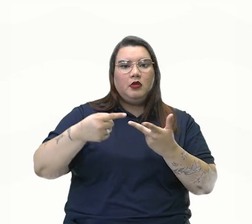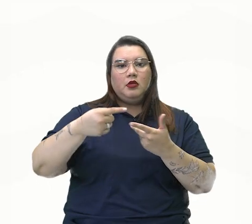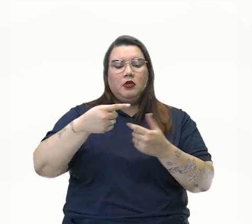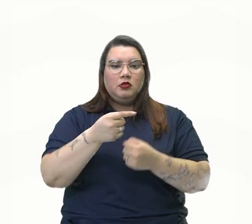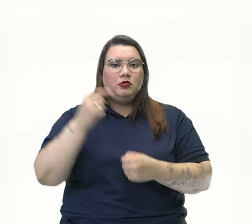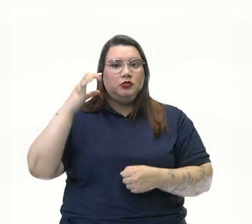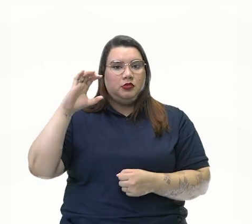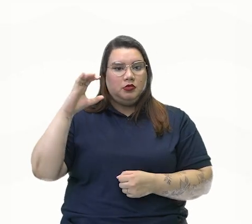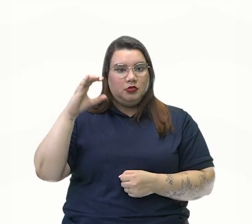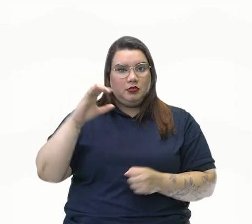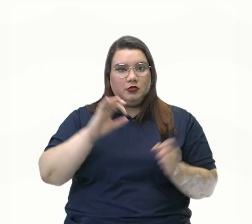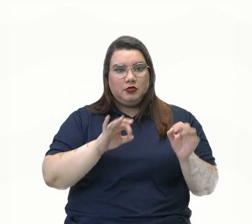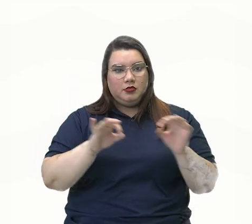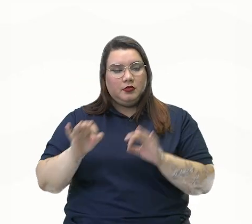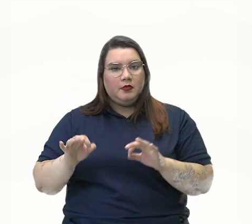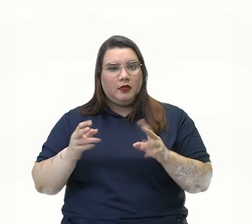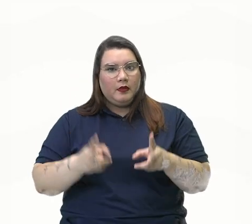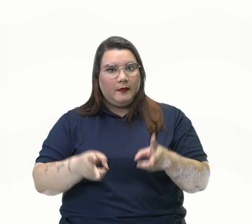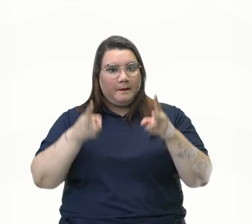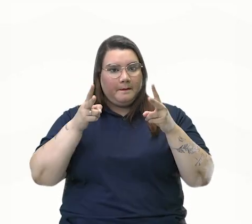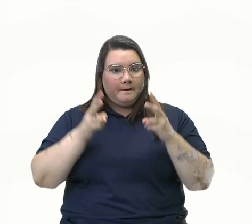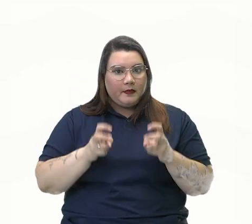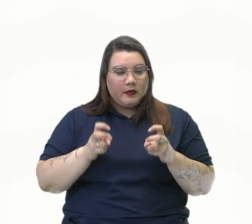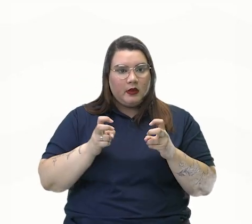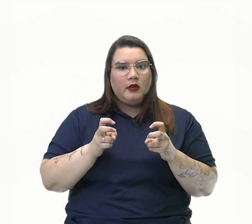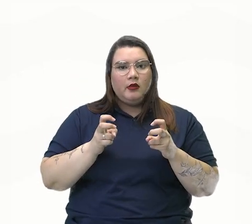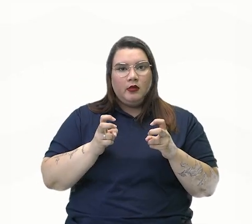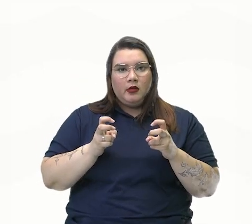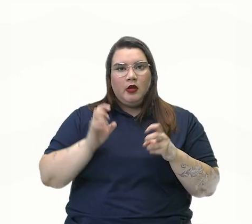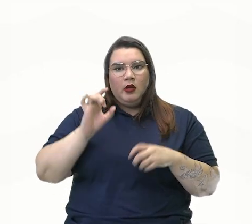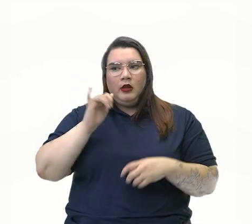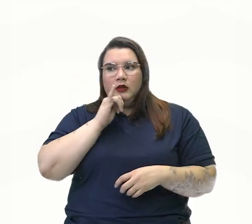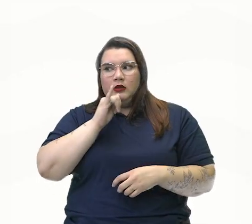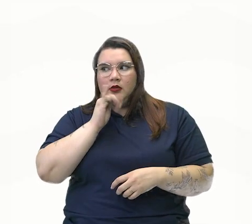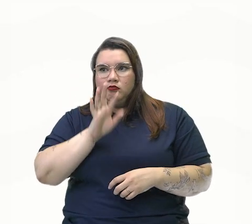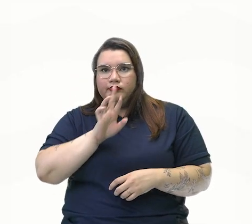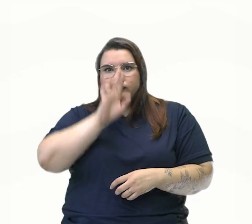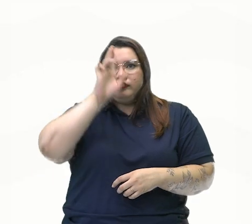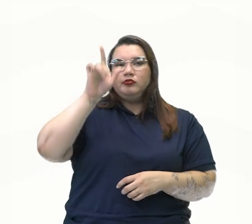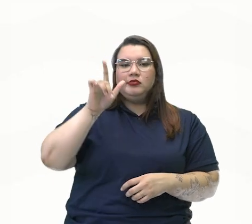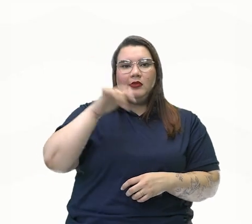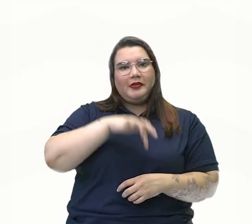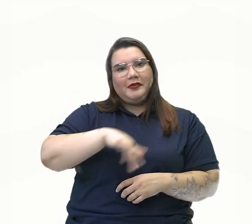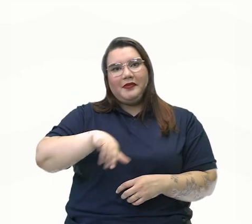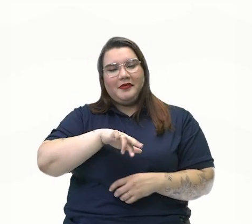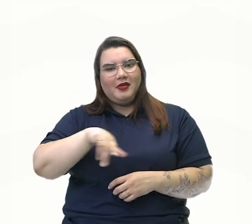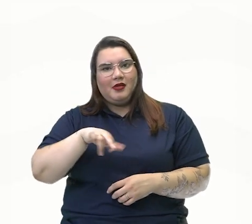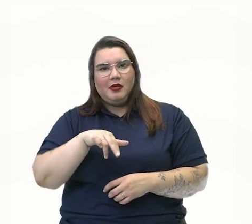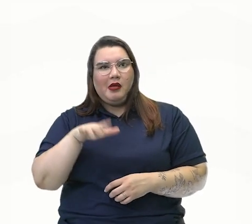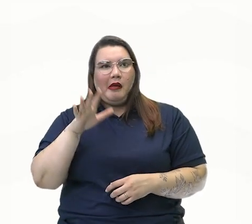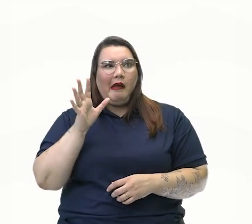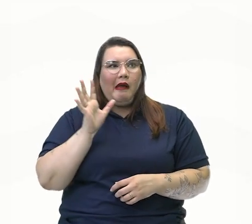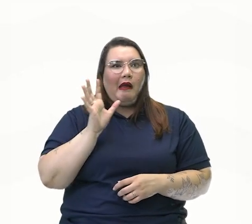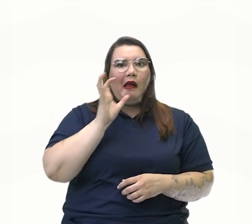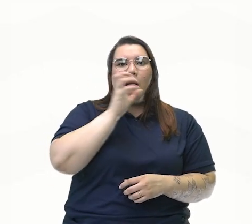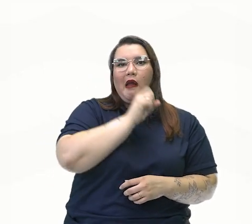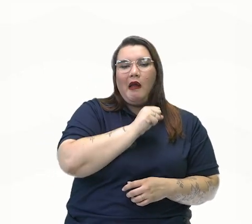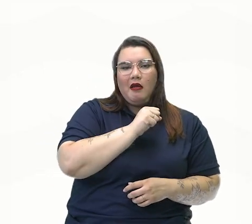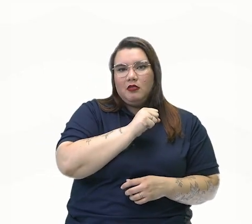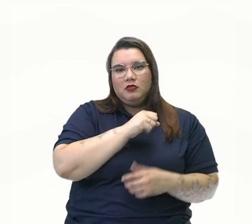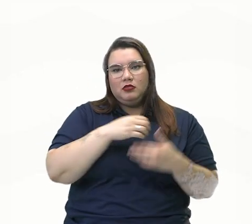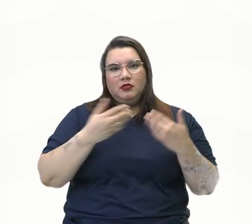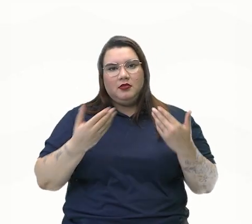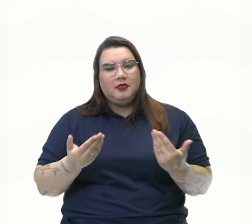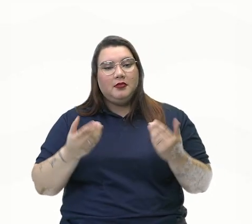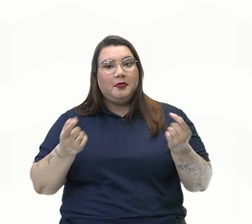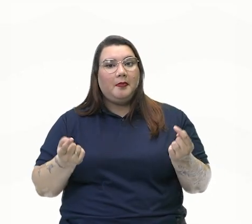vários cientistas. Perceberam que não é de um dia para o outro, não é no estalar dos